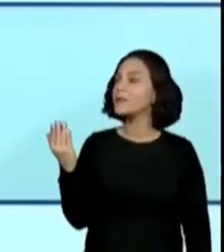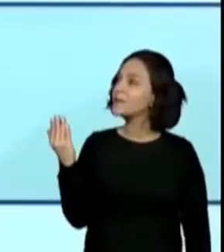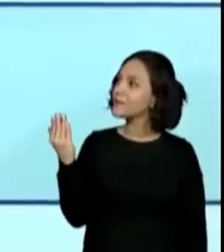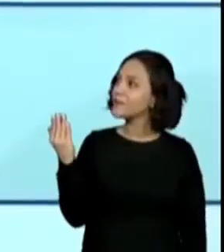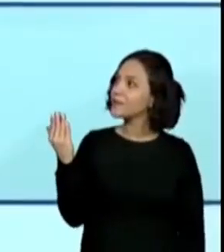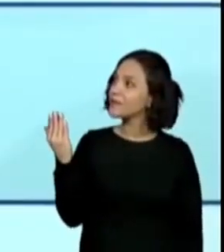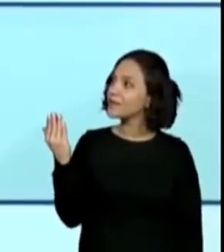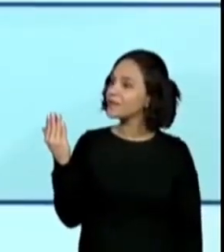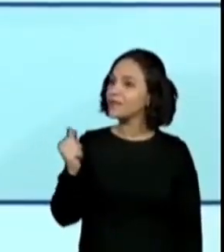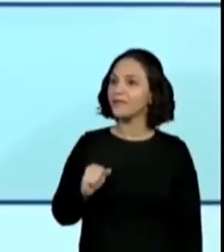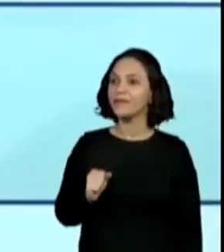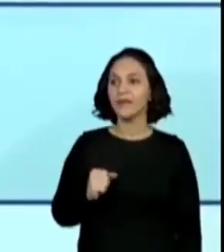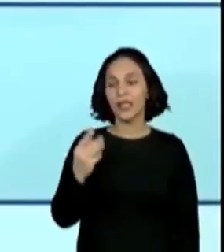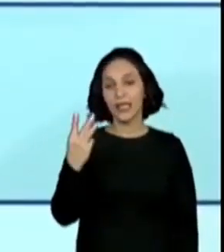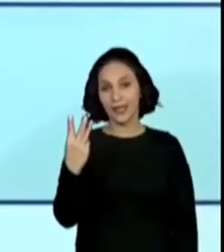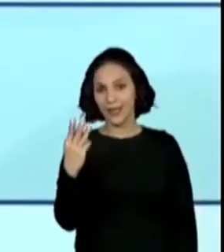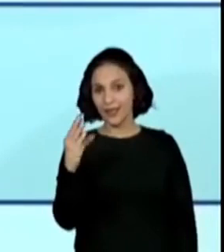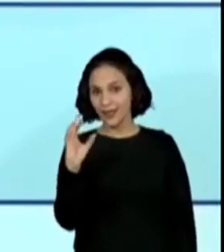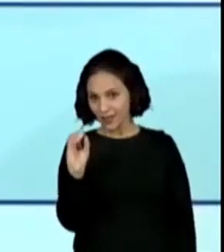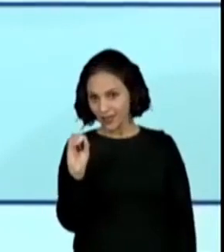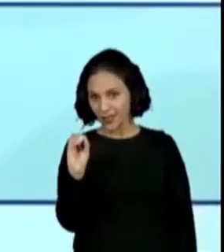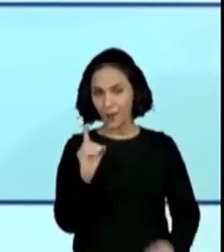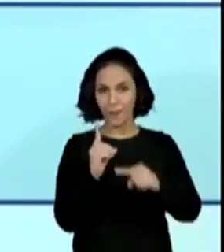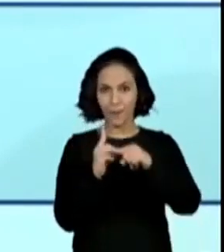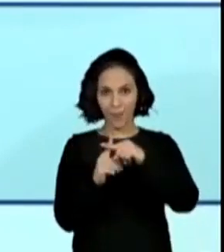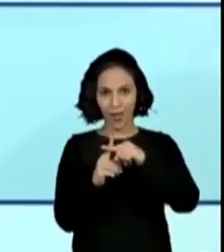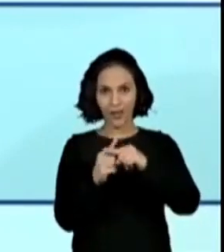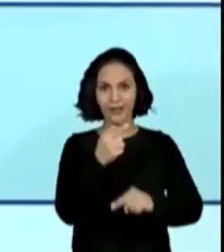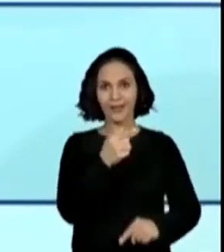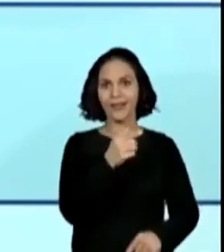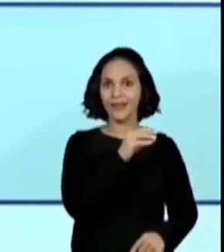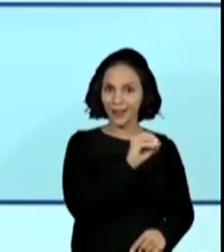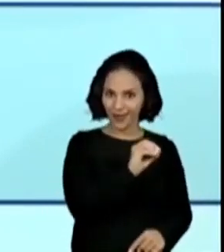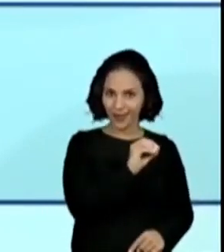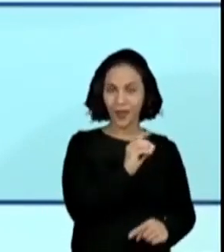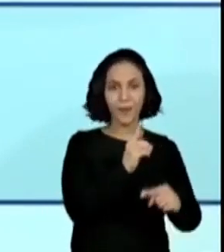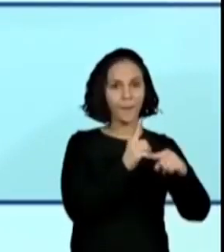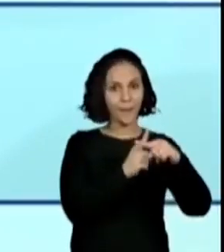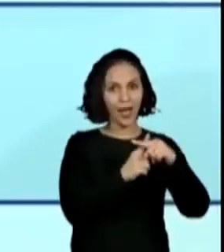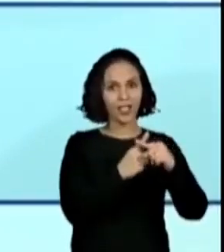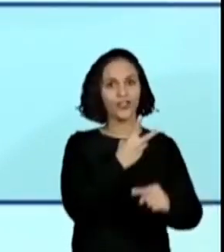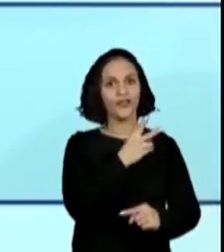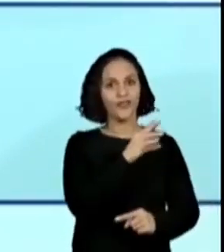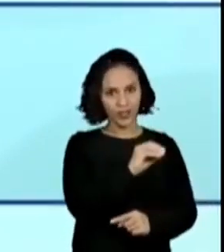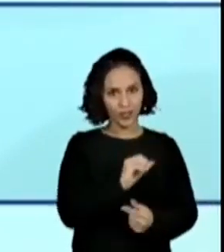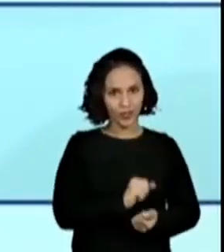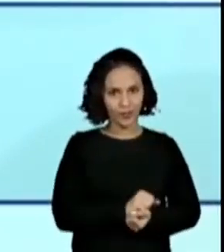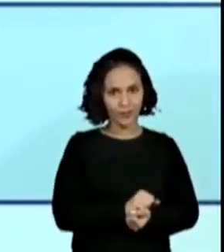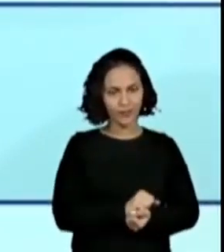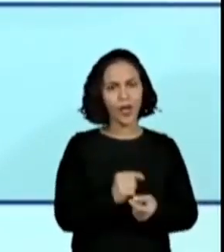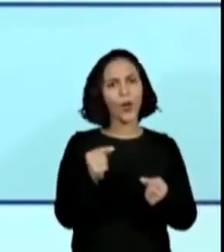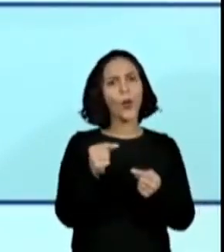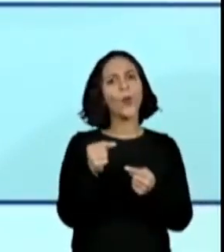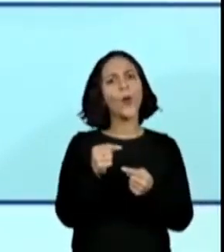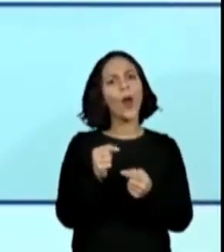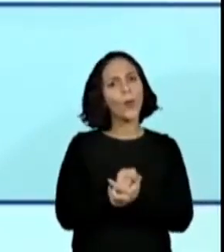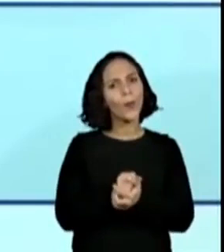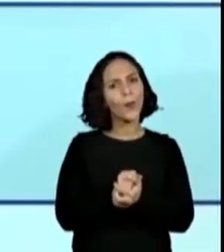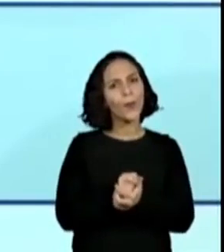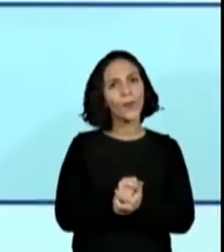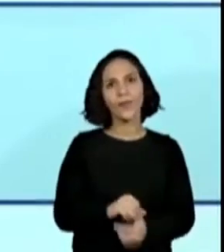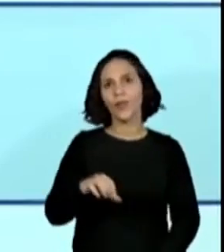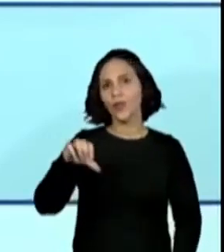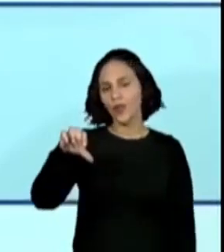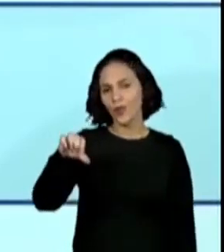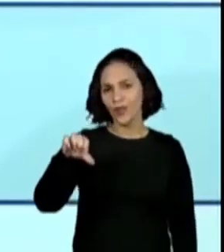sentença 30 + 70 + 20 é igual a